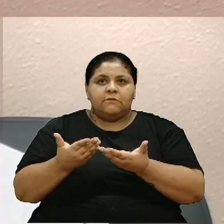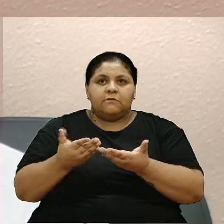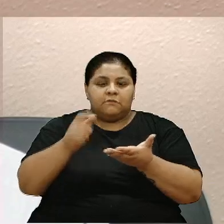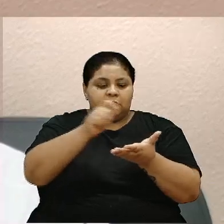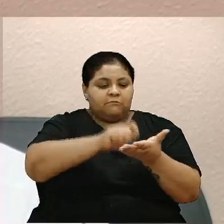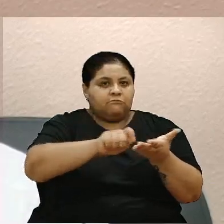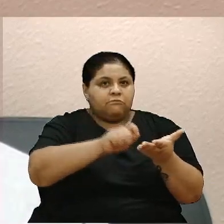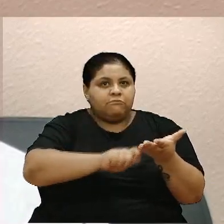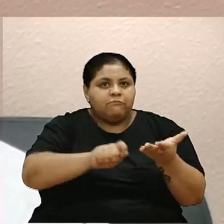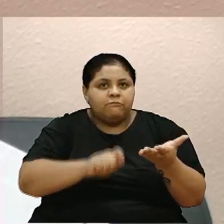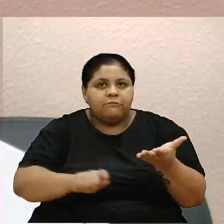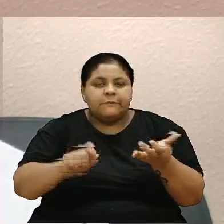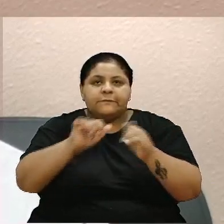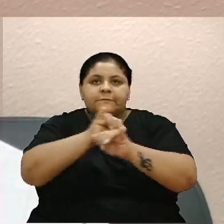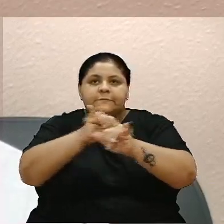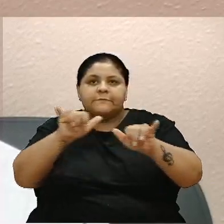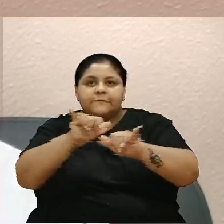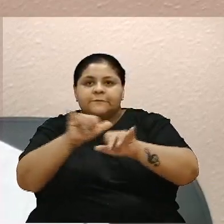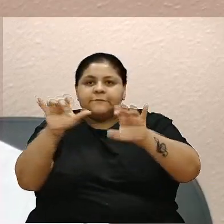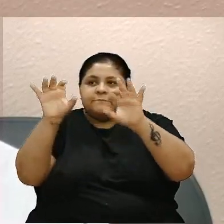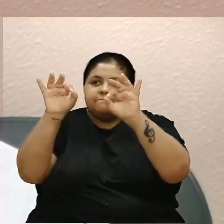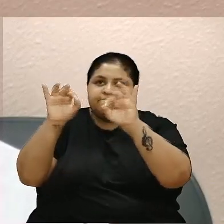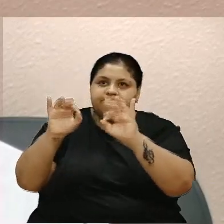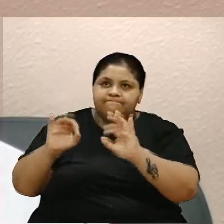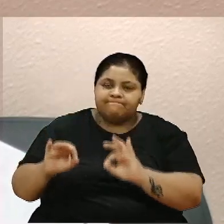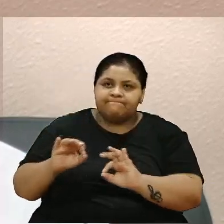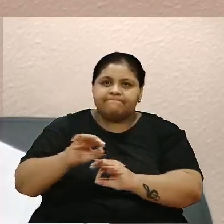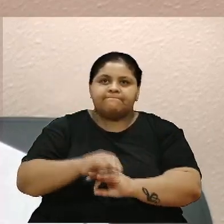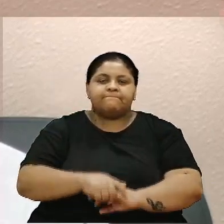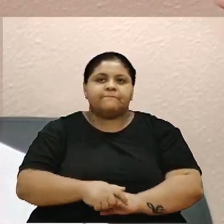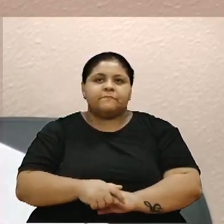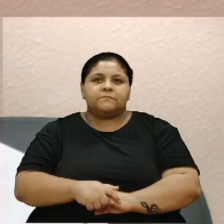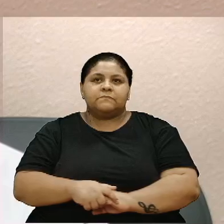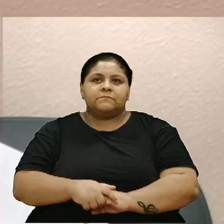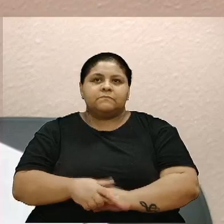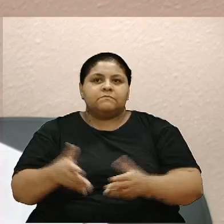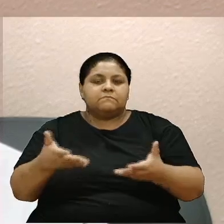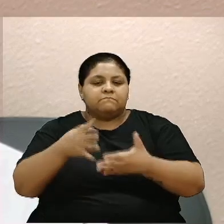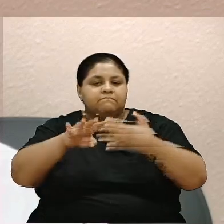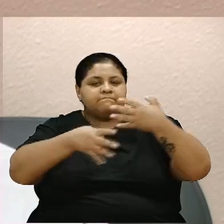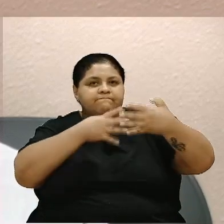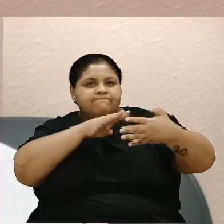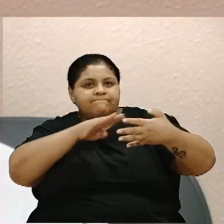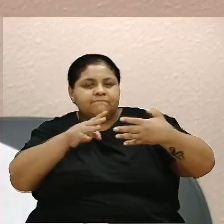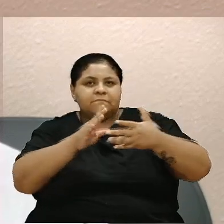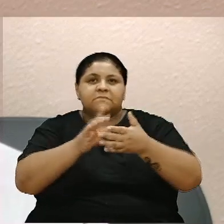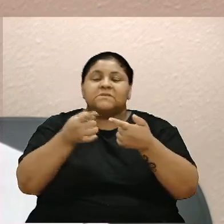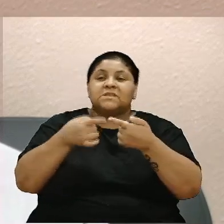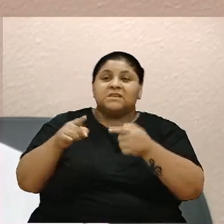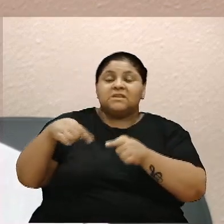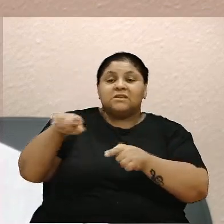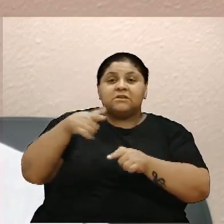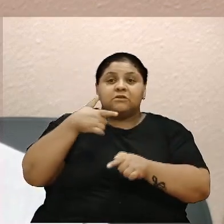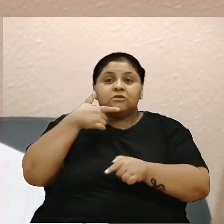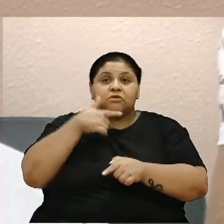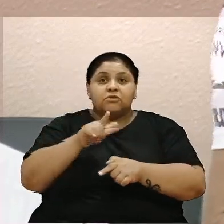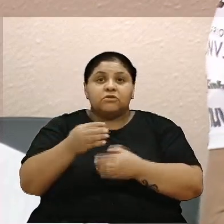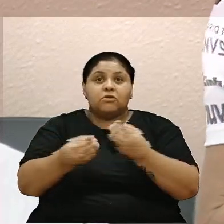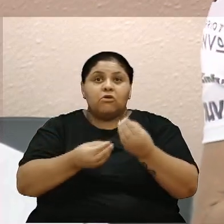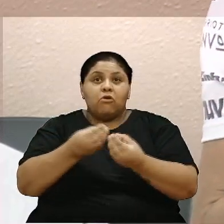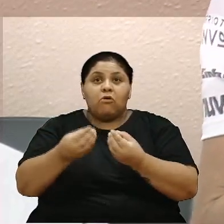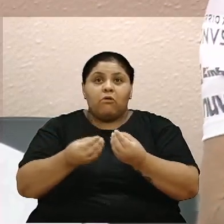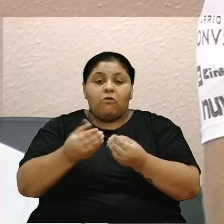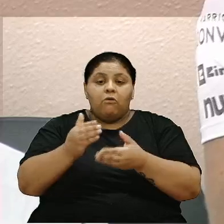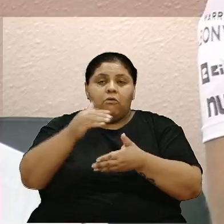escrita, na questão das informações mais detalhadas, capitão, deixar transparente, Daiane Mello, mas que a gente consiga aqui, como